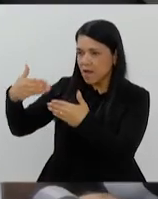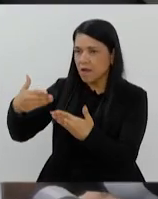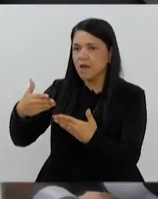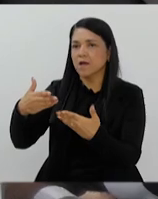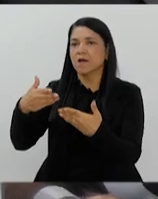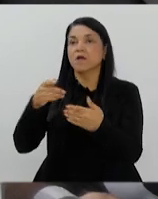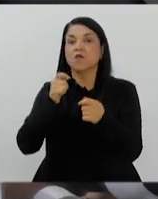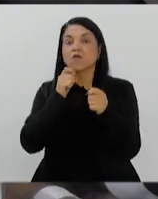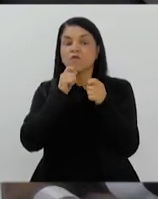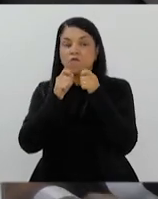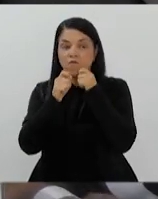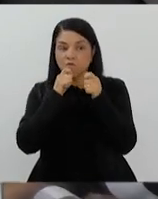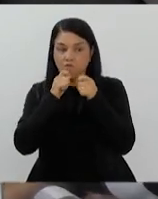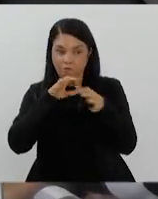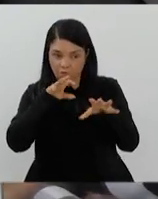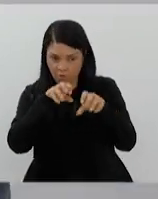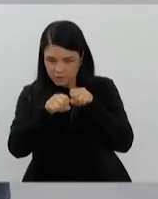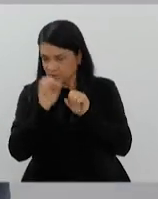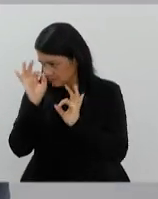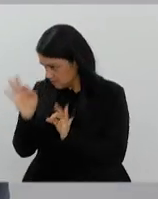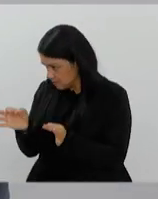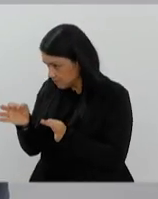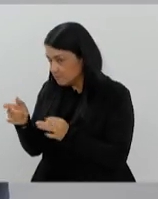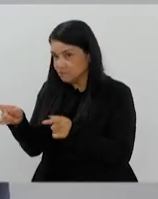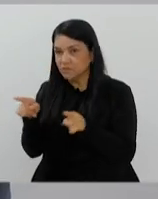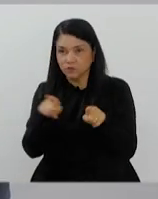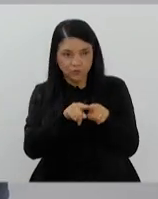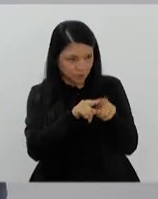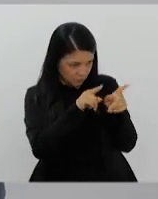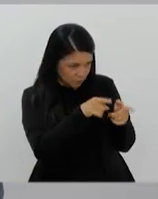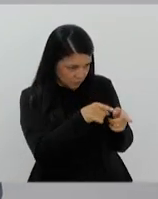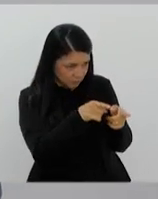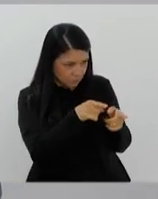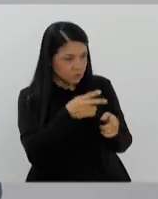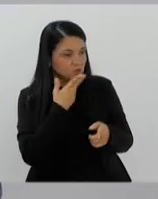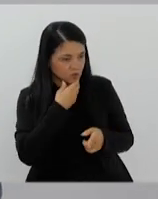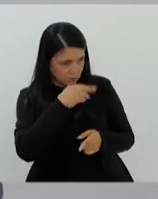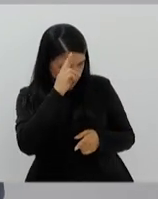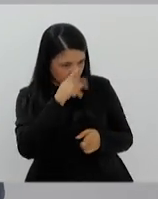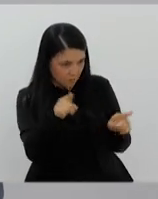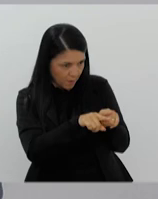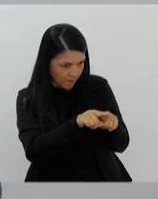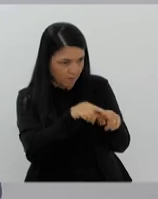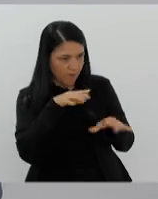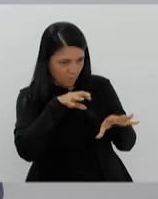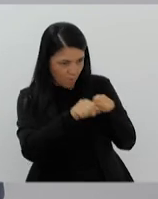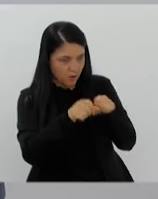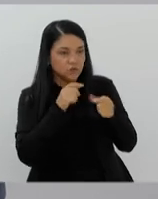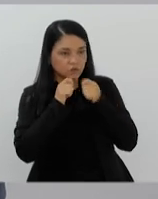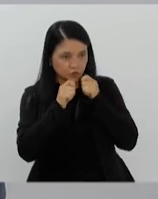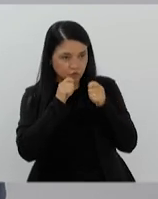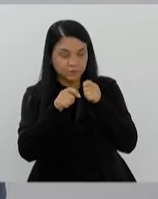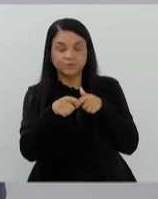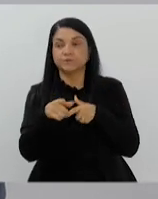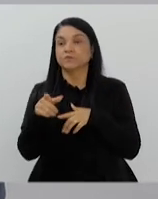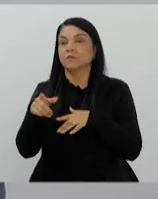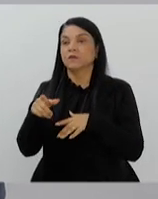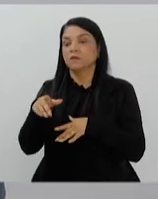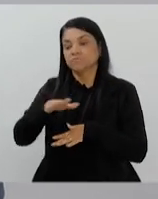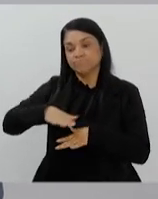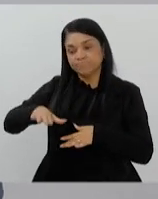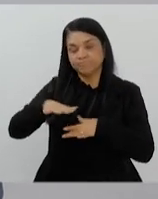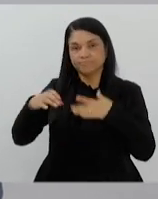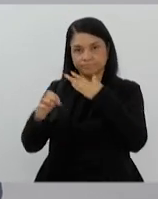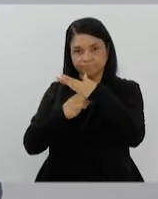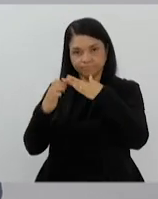jornalista de Formação perito senhor também pelo que eu escuto falar no mercado inclusive privado a senhora